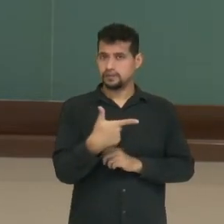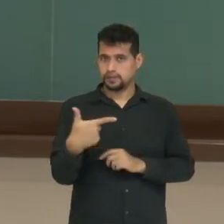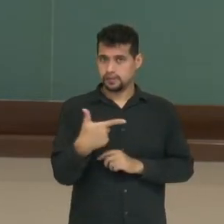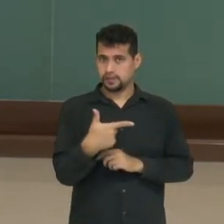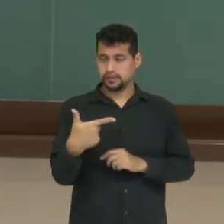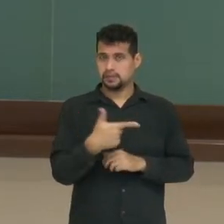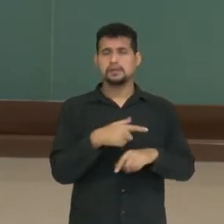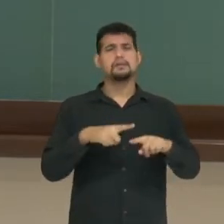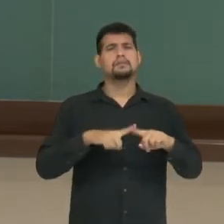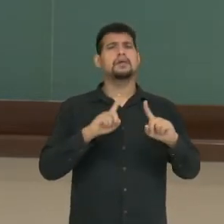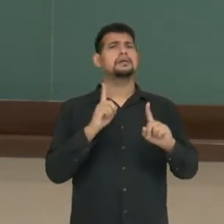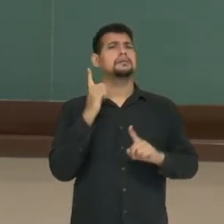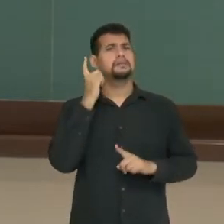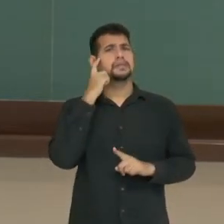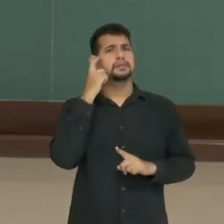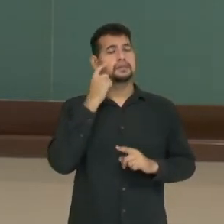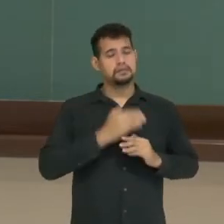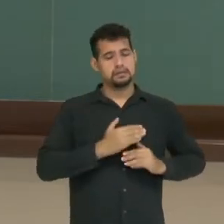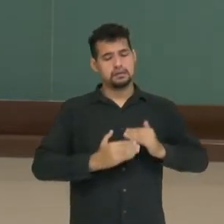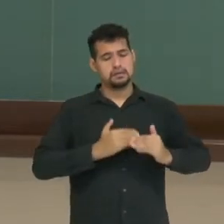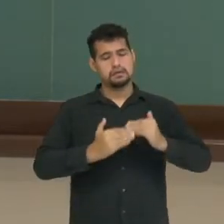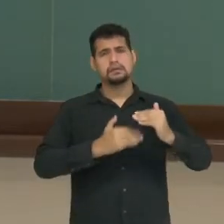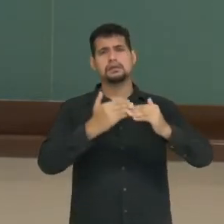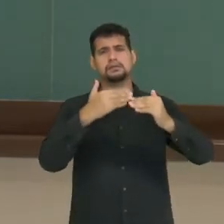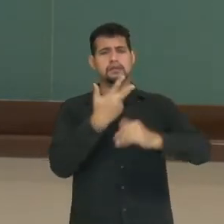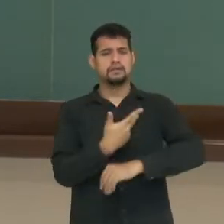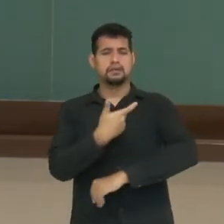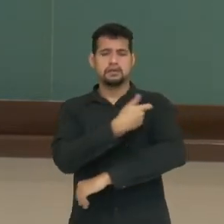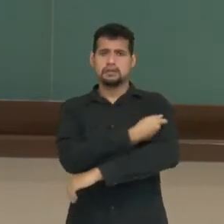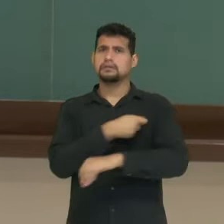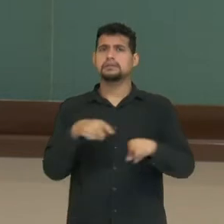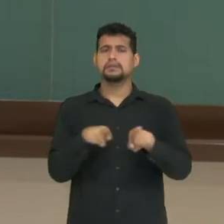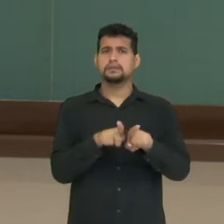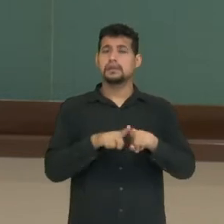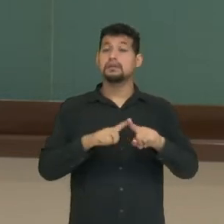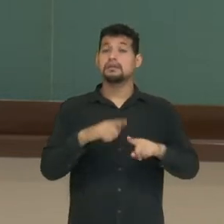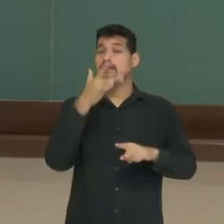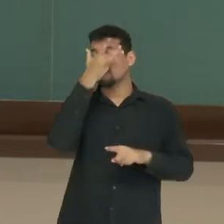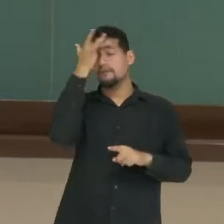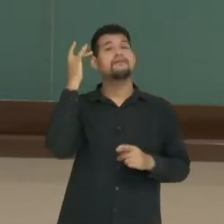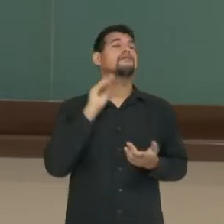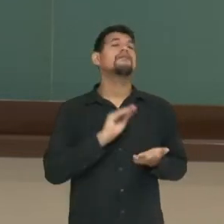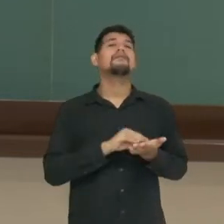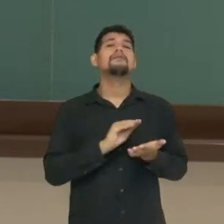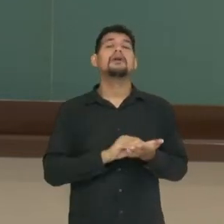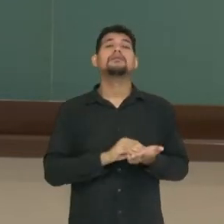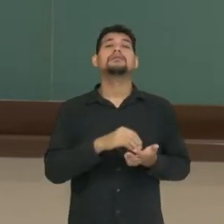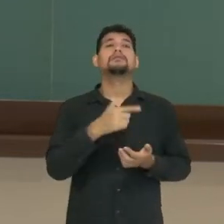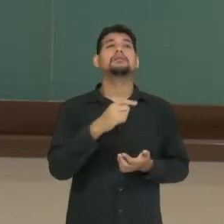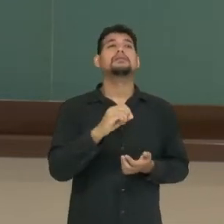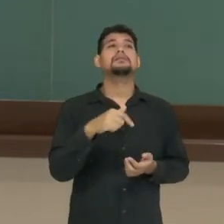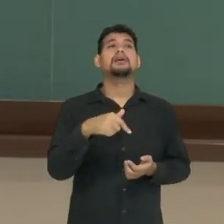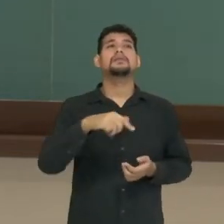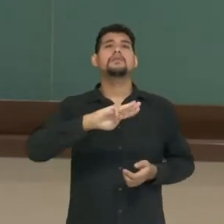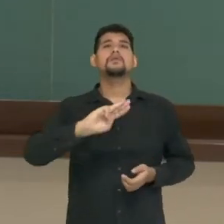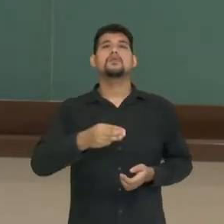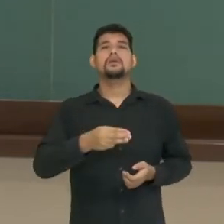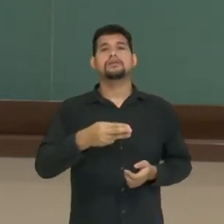Então, considerando esse ritmo atual de vacinação, ou seja, que ainda faltam 207 milhões de